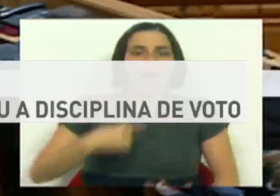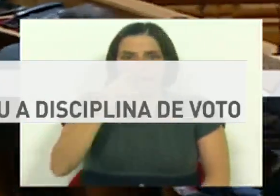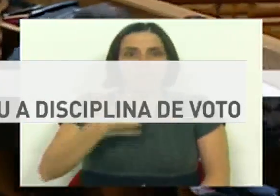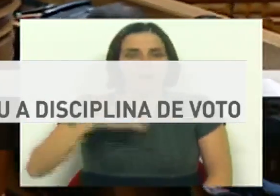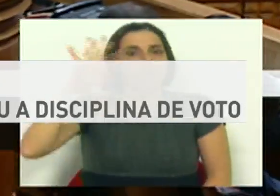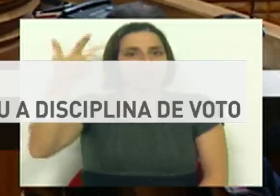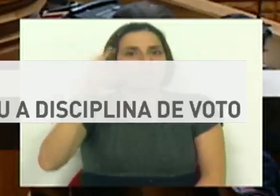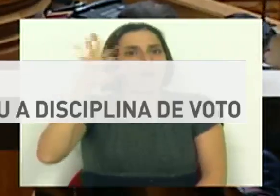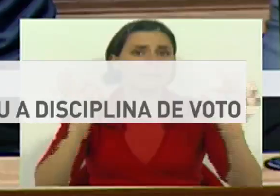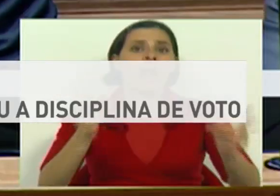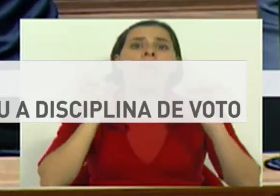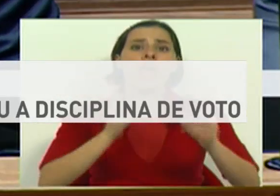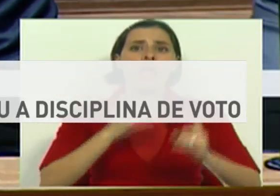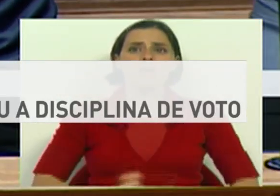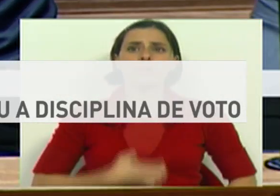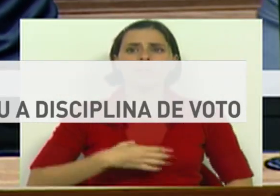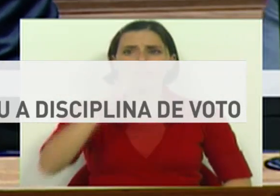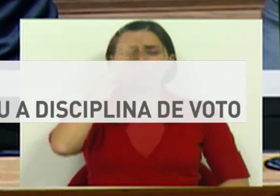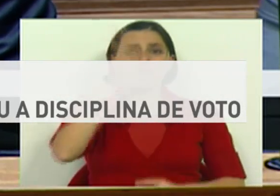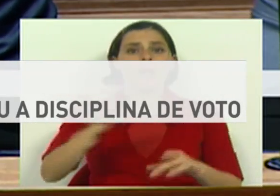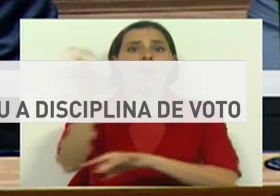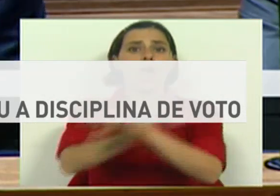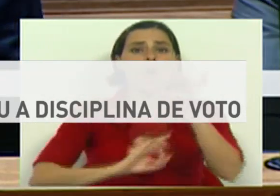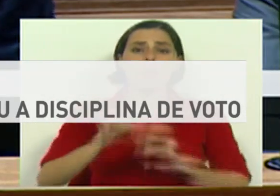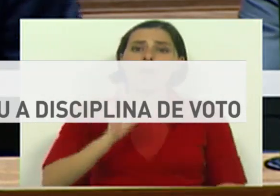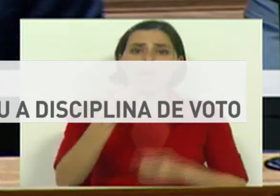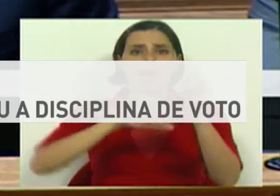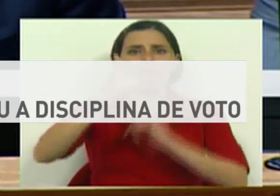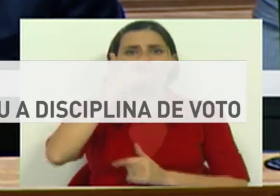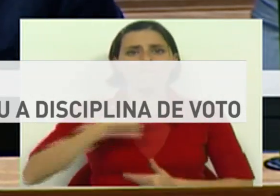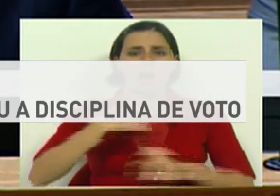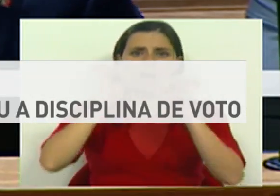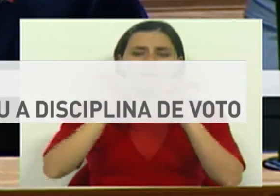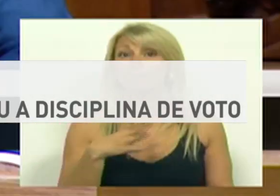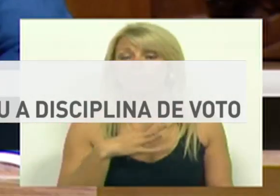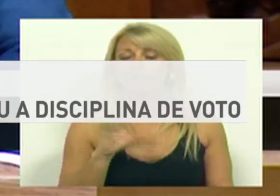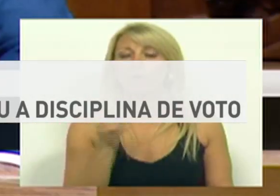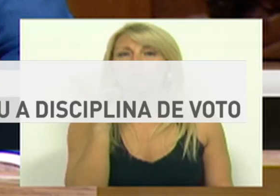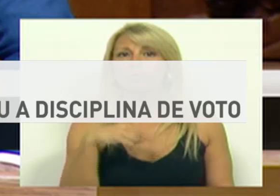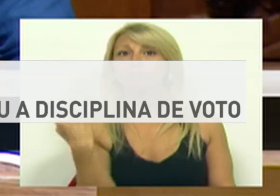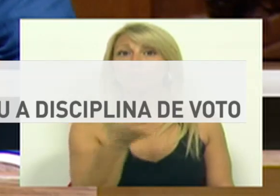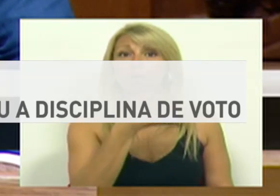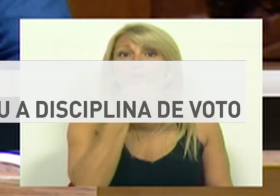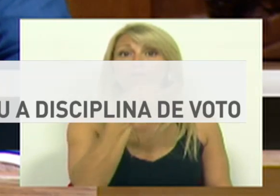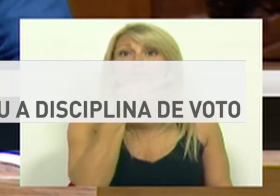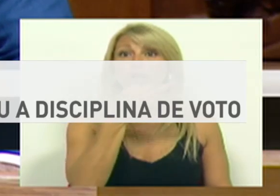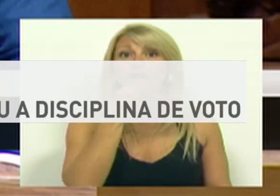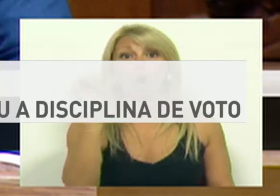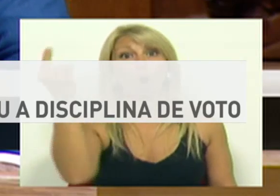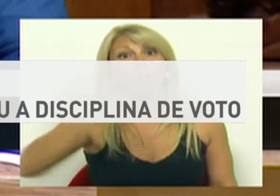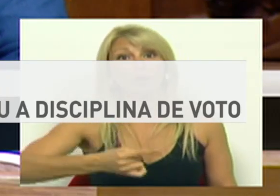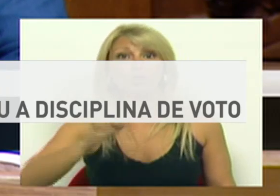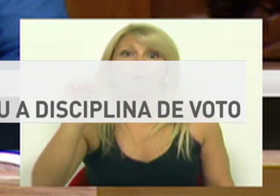mexer na Constituição e destruir os social o receio de que estaríamos a falar obrigatória